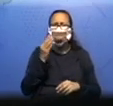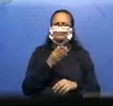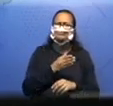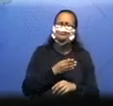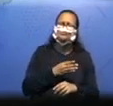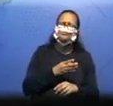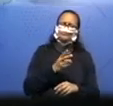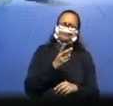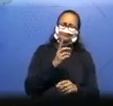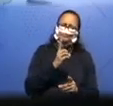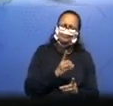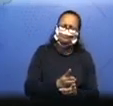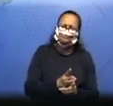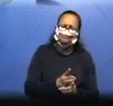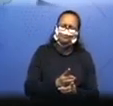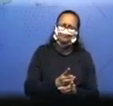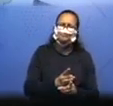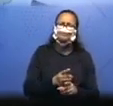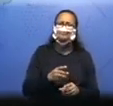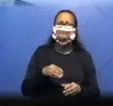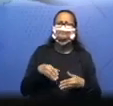Índias, e por volta de